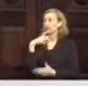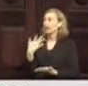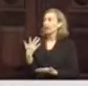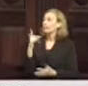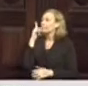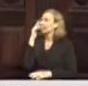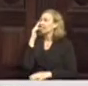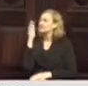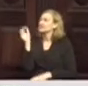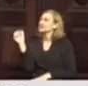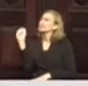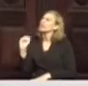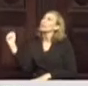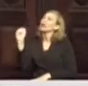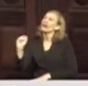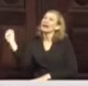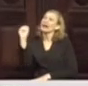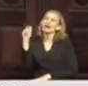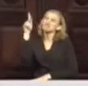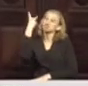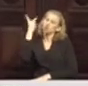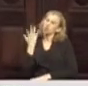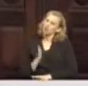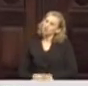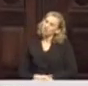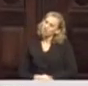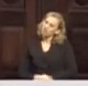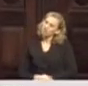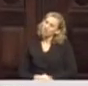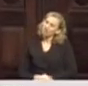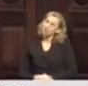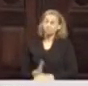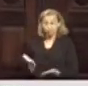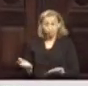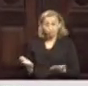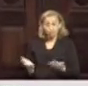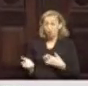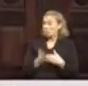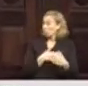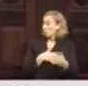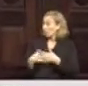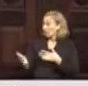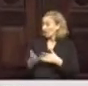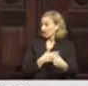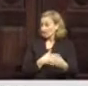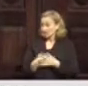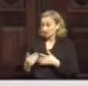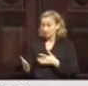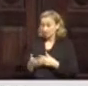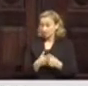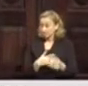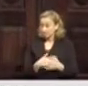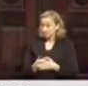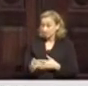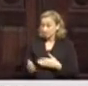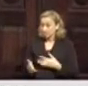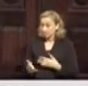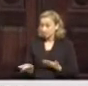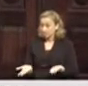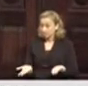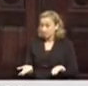a história. Então, senhor presidente, qualquer que seja a hipótese de ter